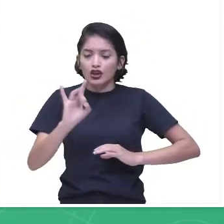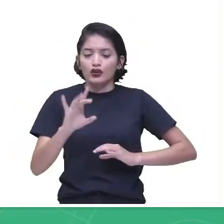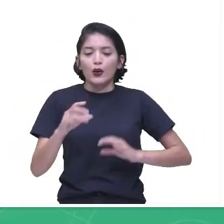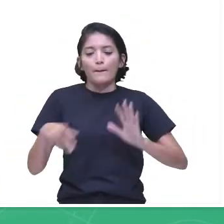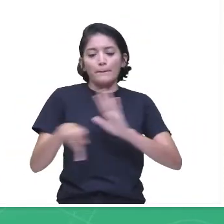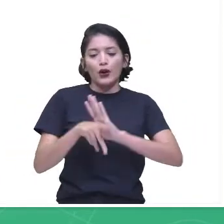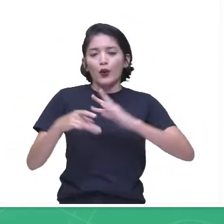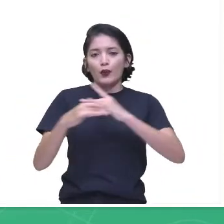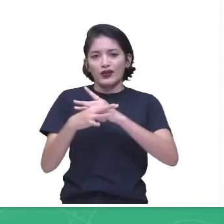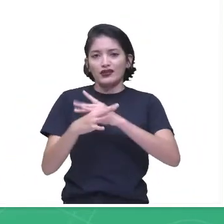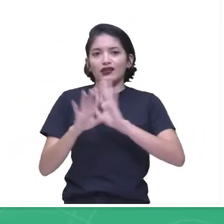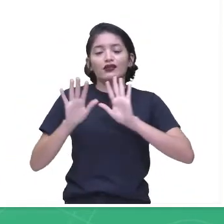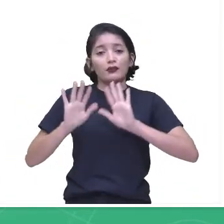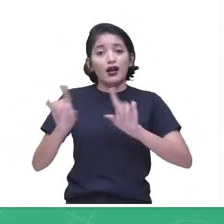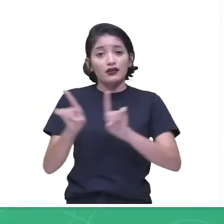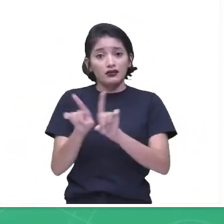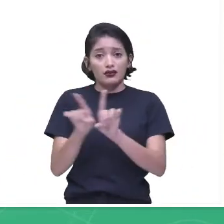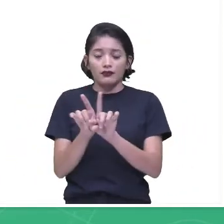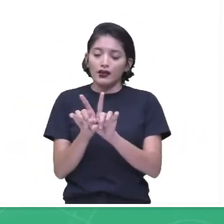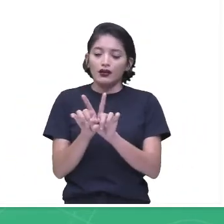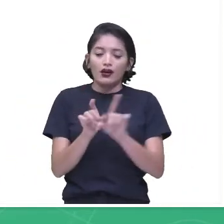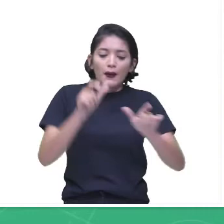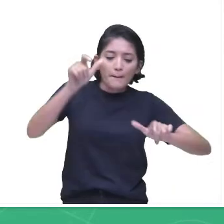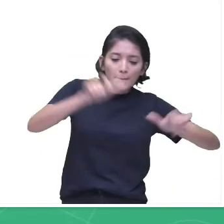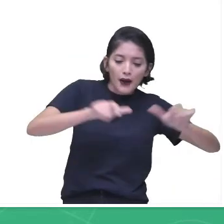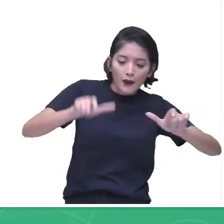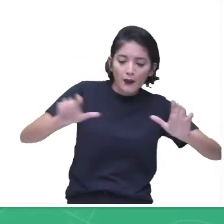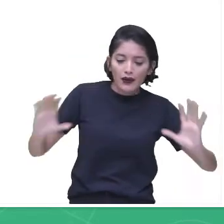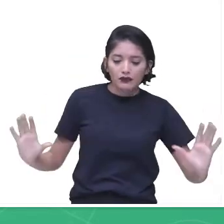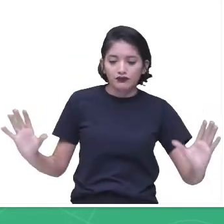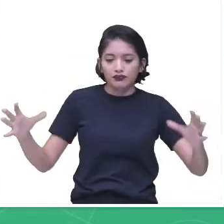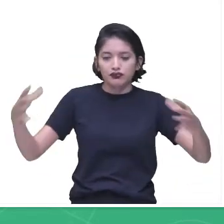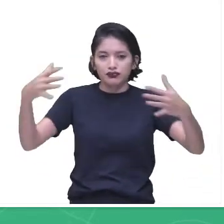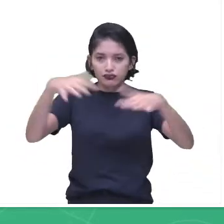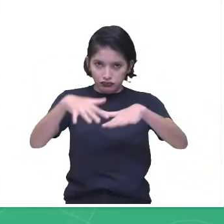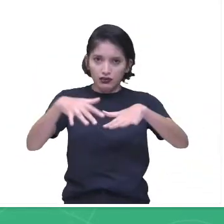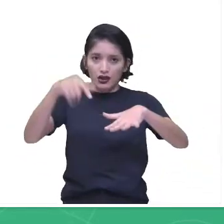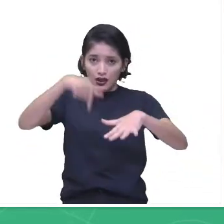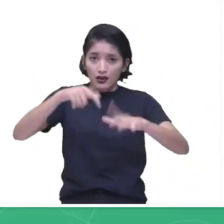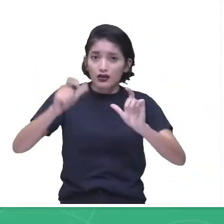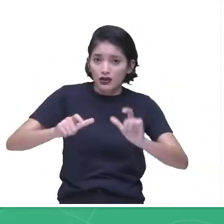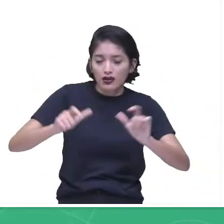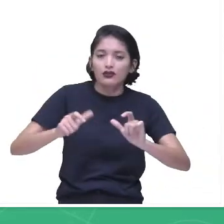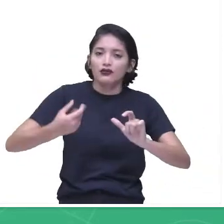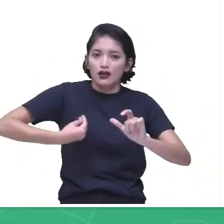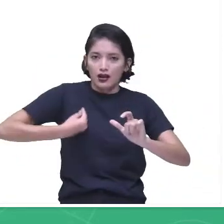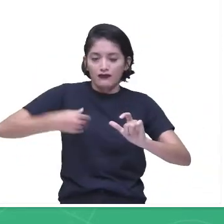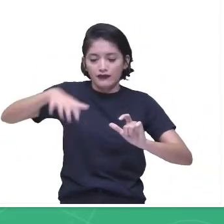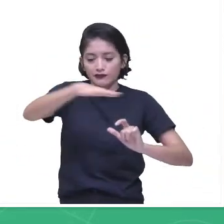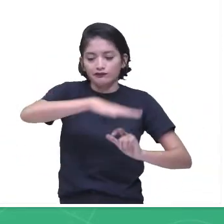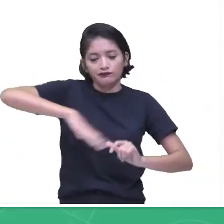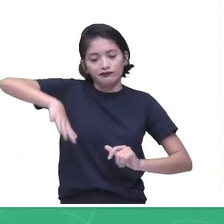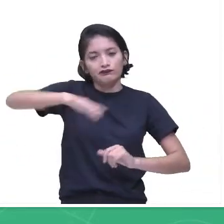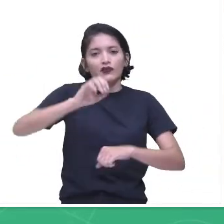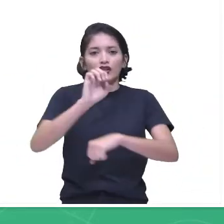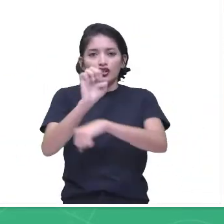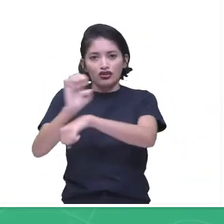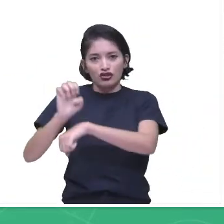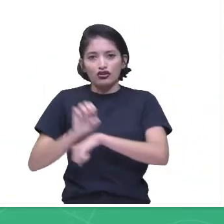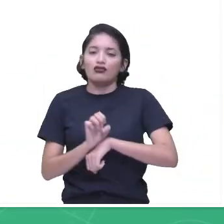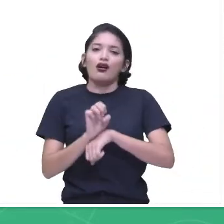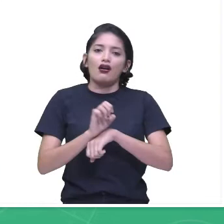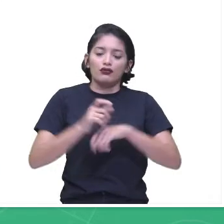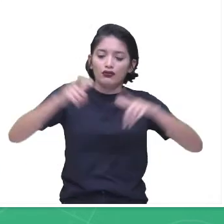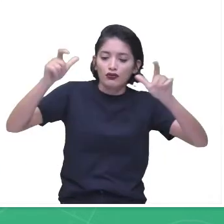cidade, mas a todas as pessoas que vivem, né, num determinado estado, né, num